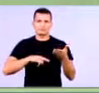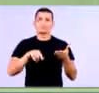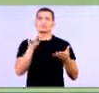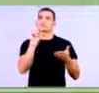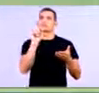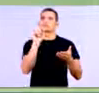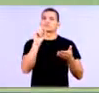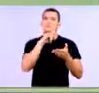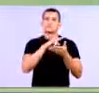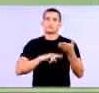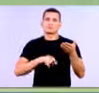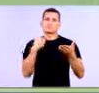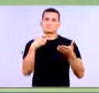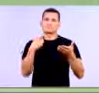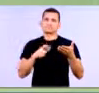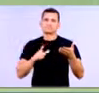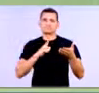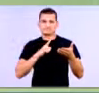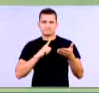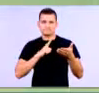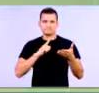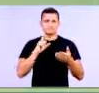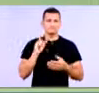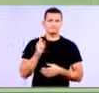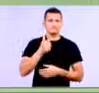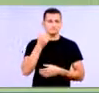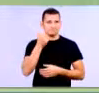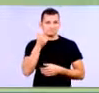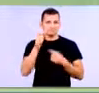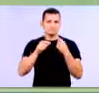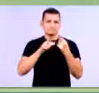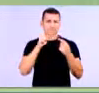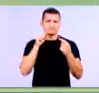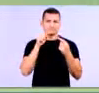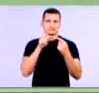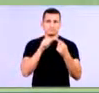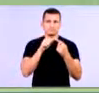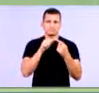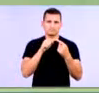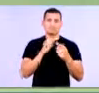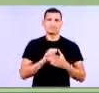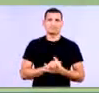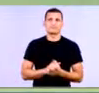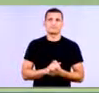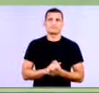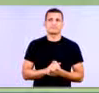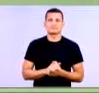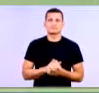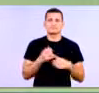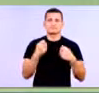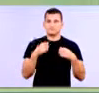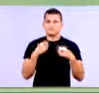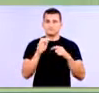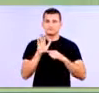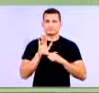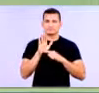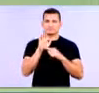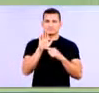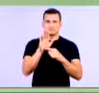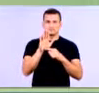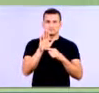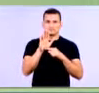deverá contemplar. Primeiro, os objetivos, eles devem ser apresentados de